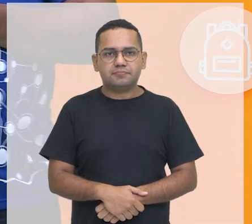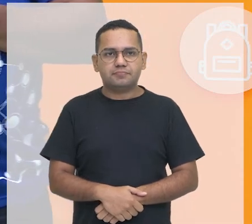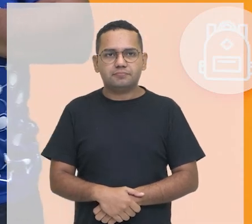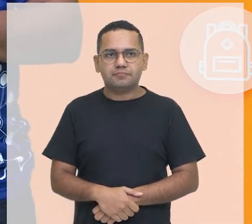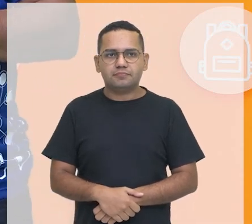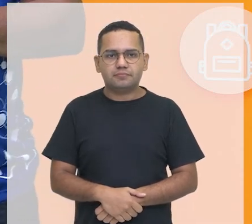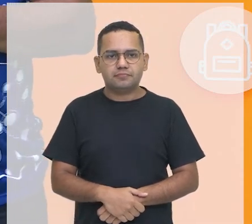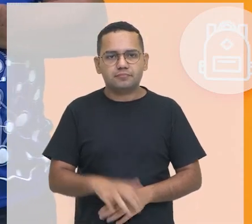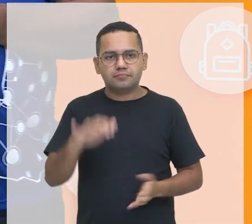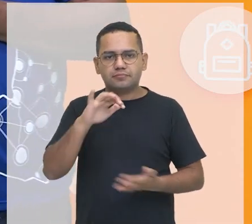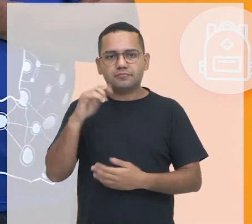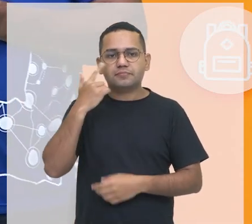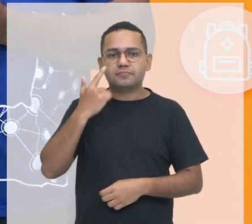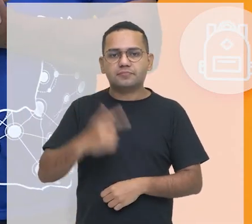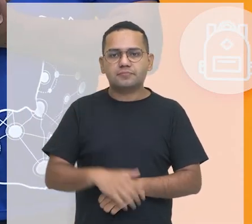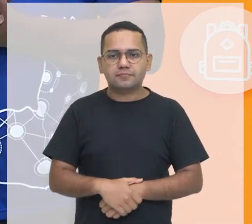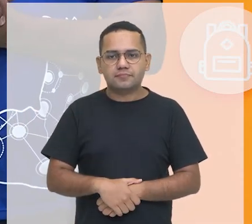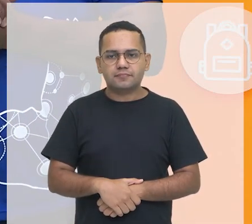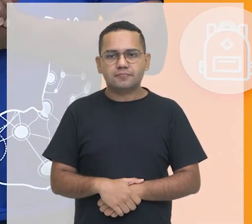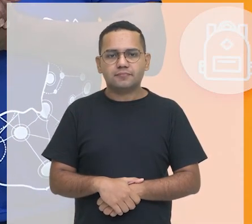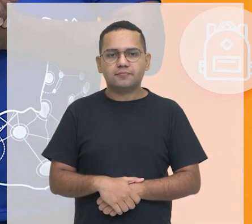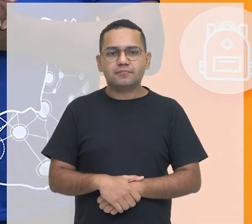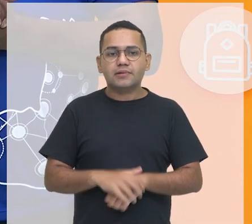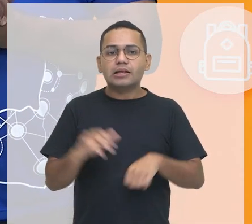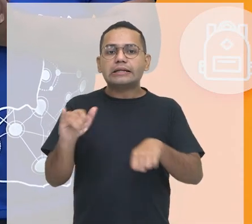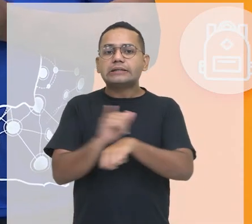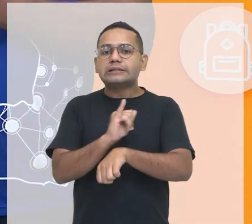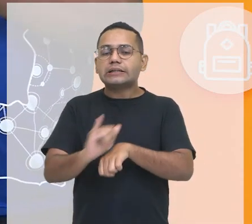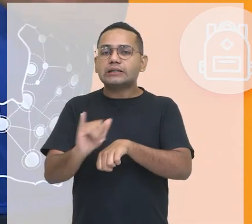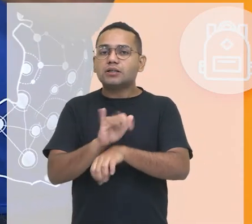Estratégias de mobilização agora, vamos ver algumas estratégias.